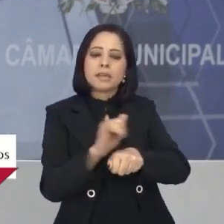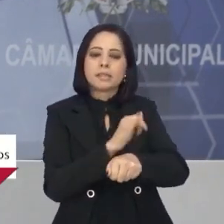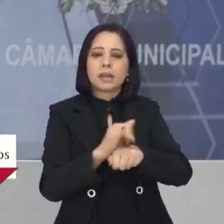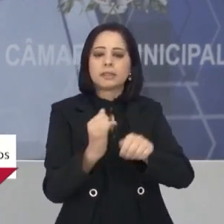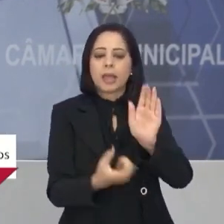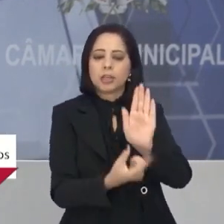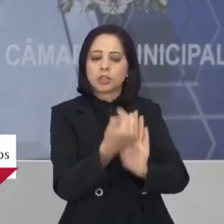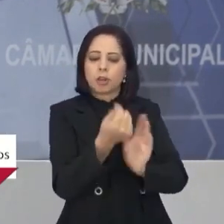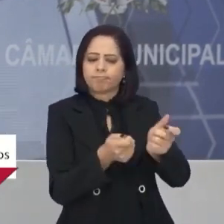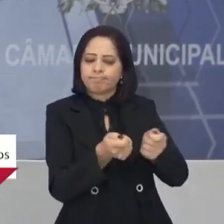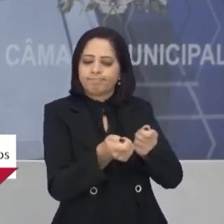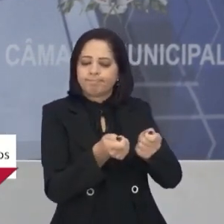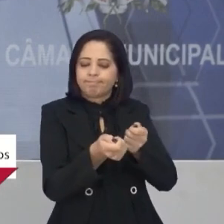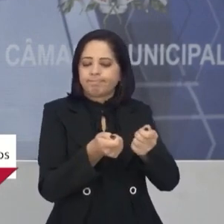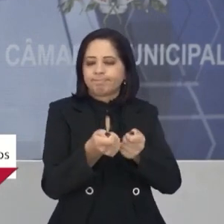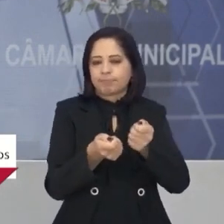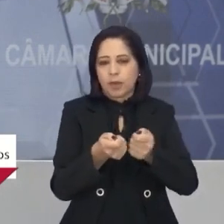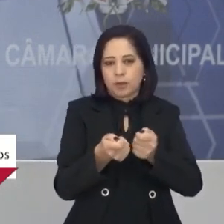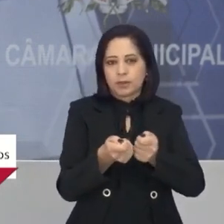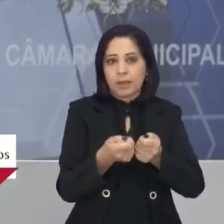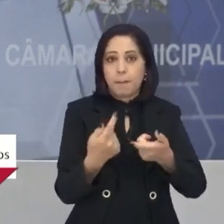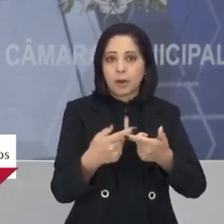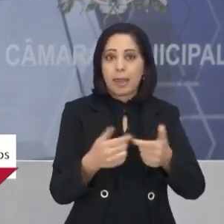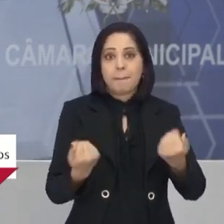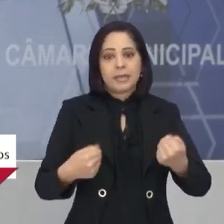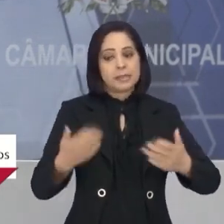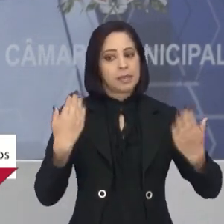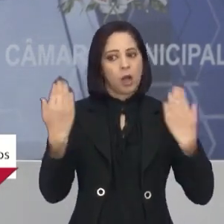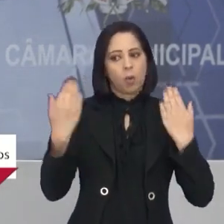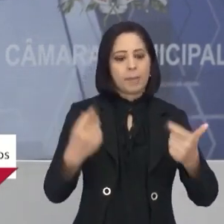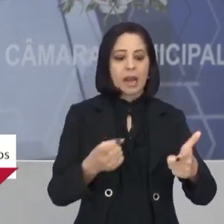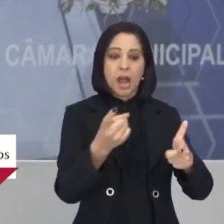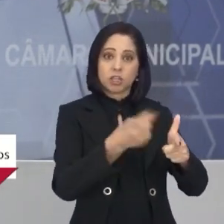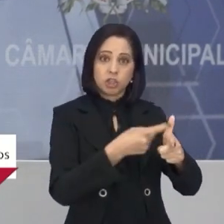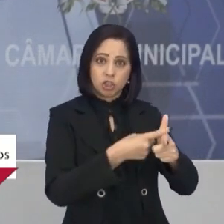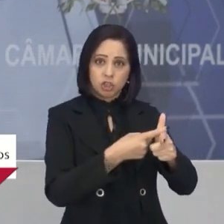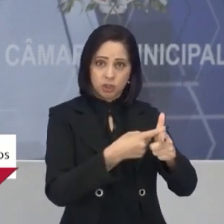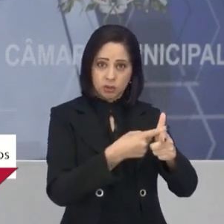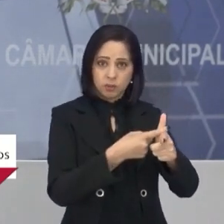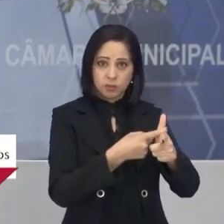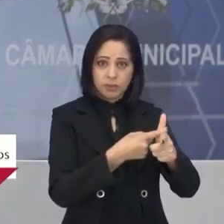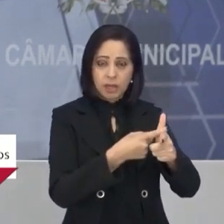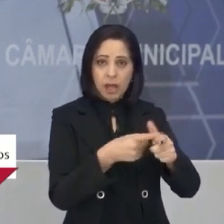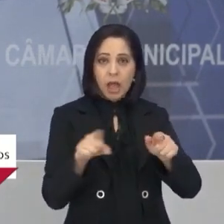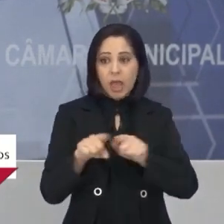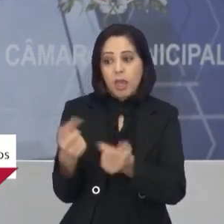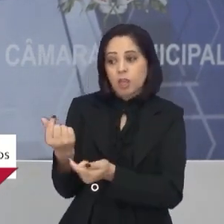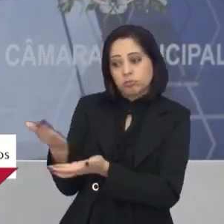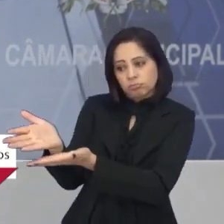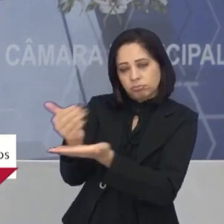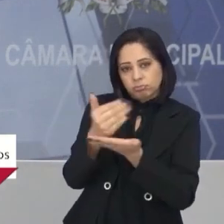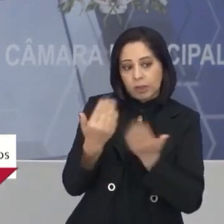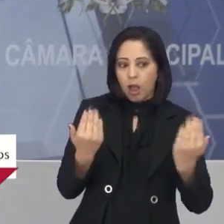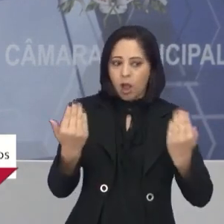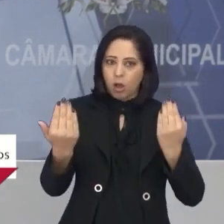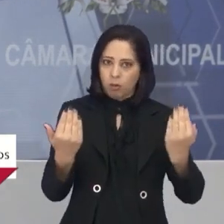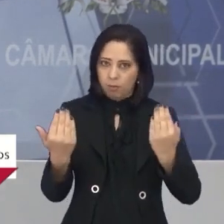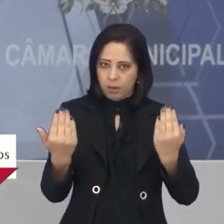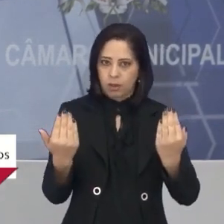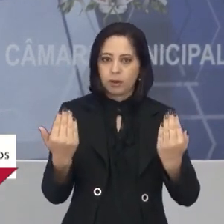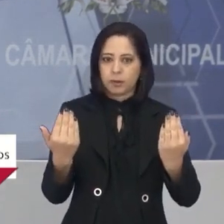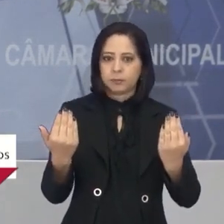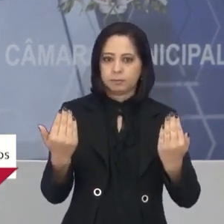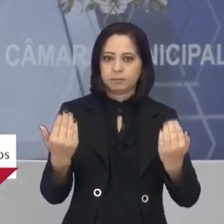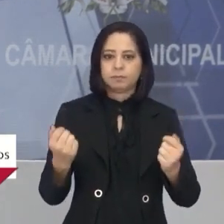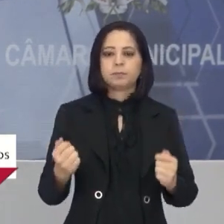fiscal baseado em receita e despesa corrente mas é algo que já tinha tem sido foi criado mas trazido pro texto constitucional